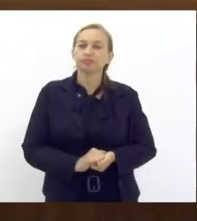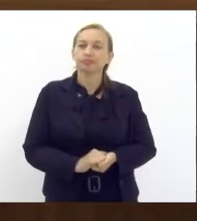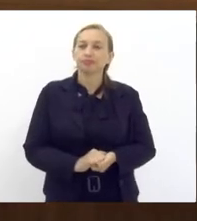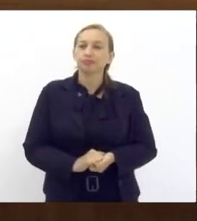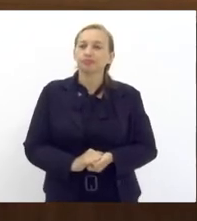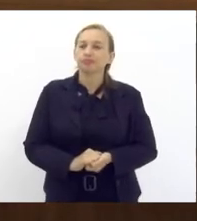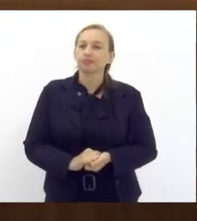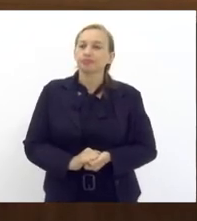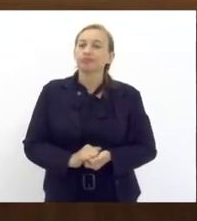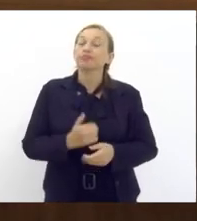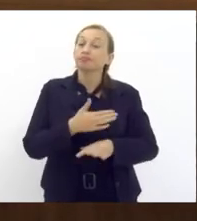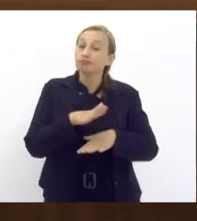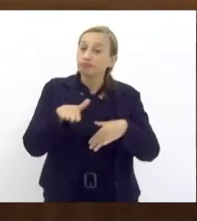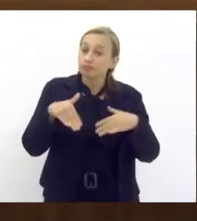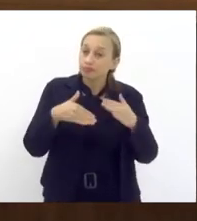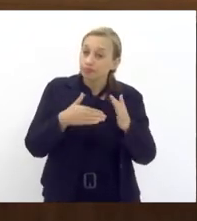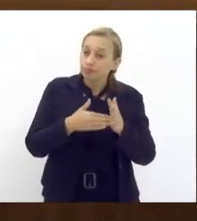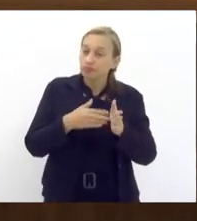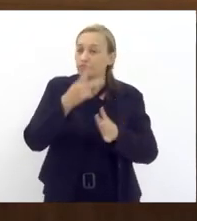todas elas,